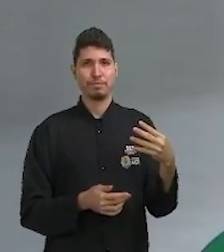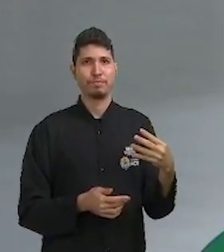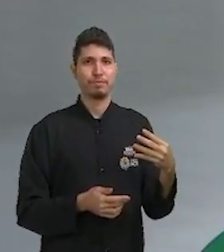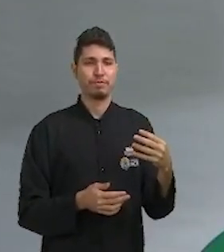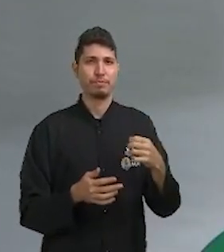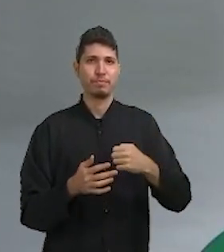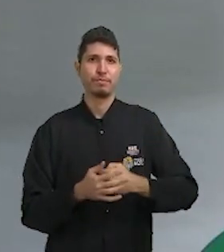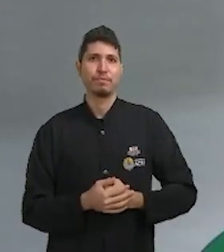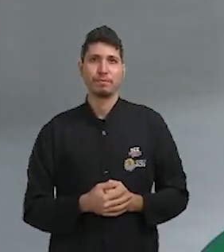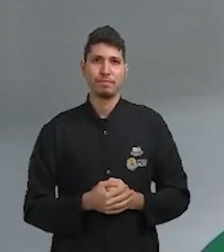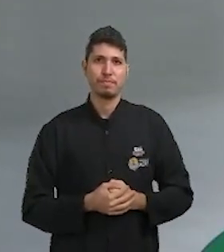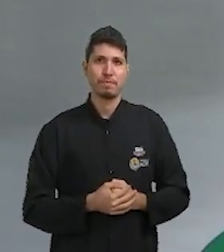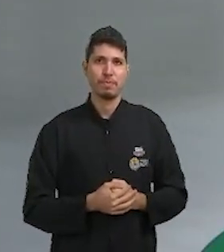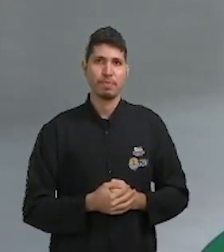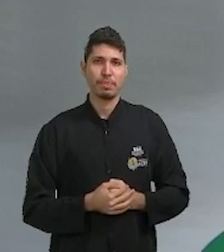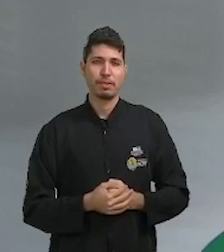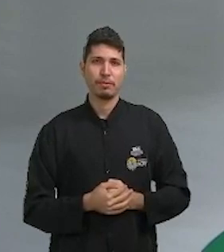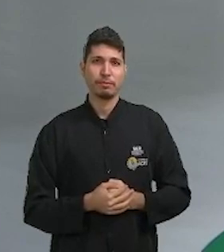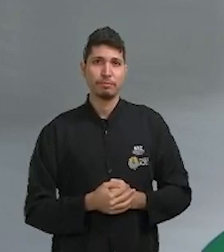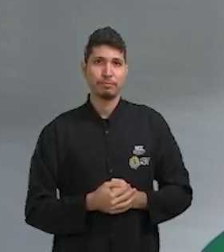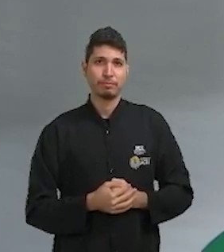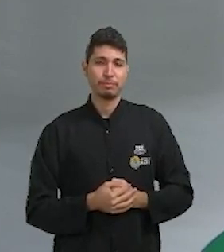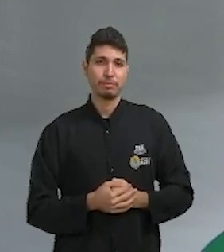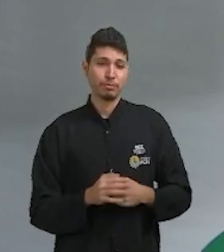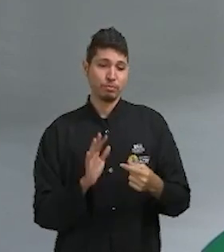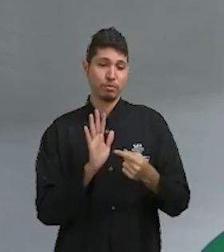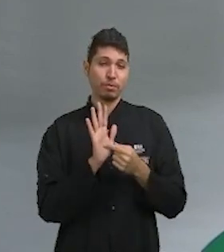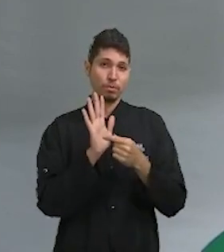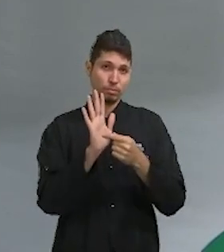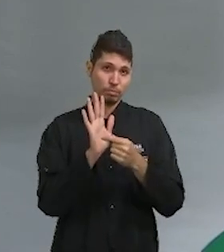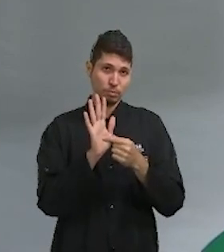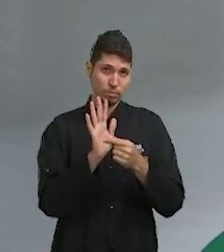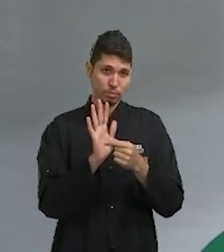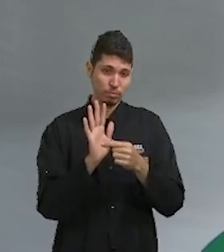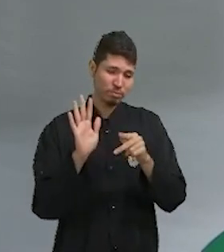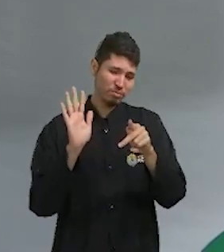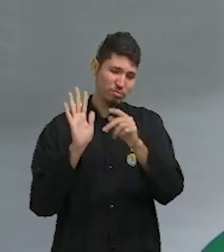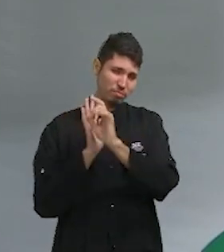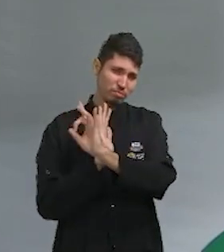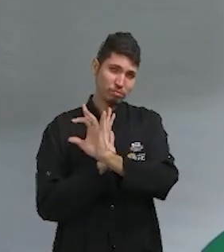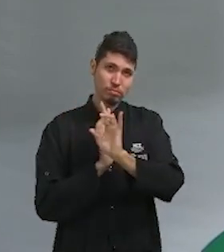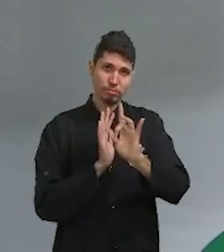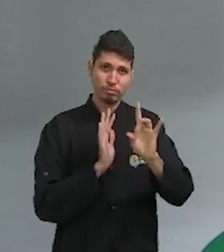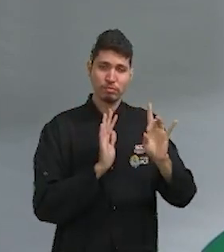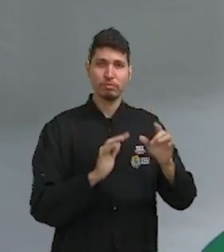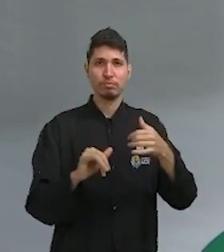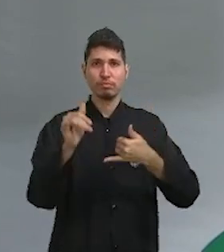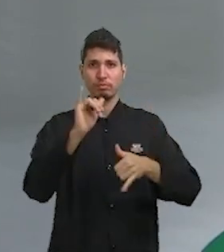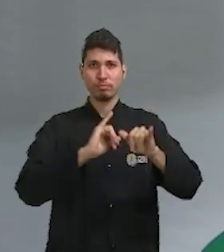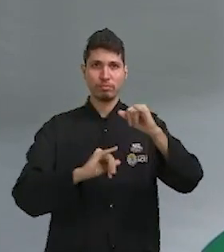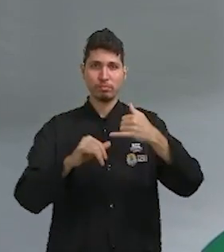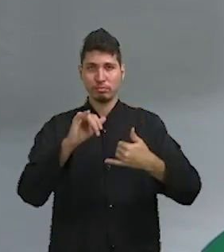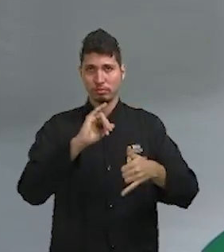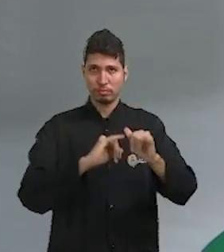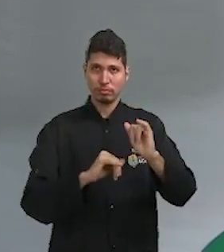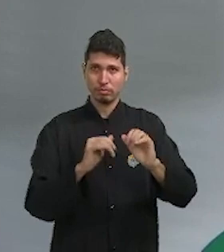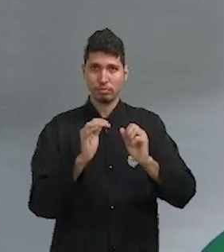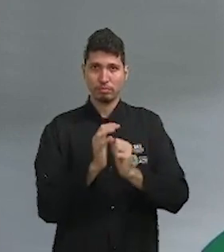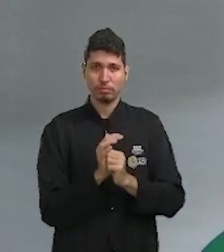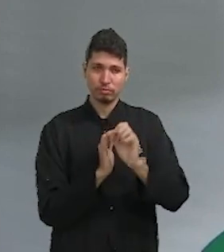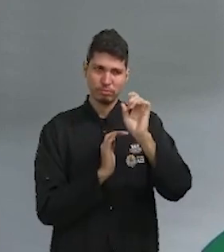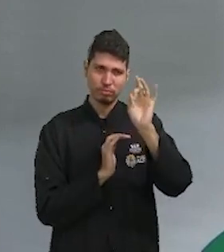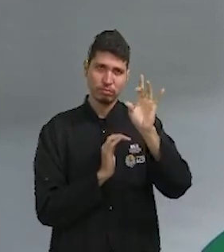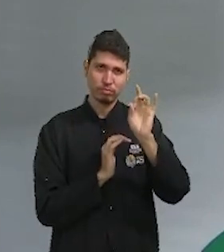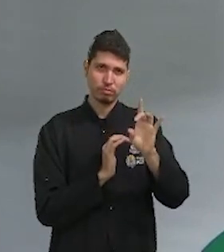de potencial, onde vai mostrar já as reações completas e os seus valores de potenciais em